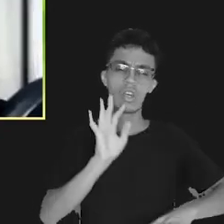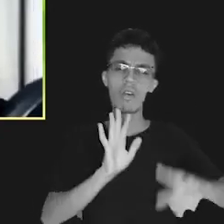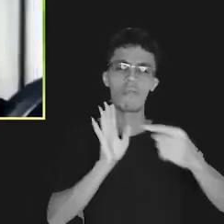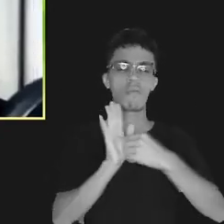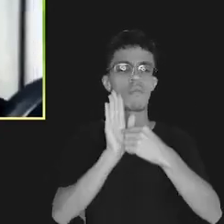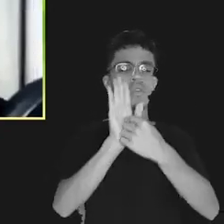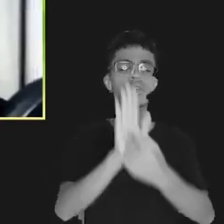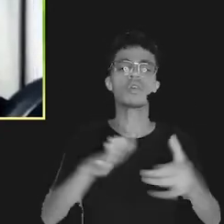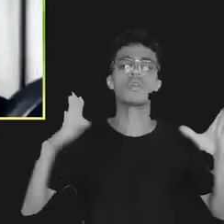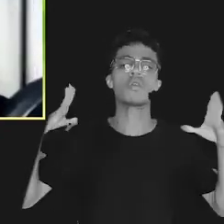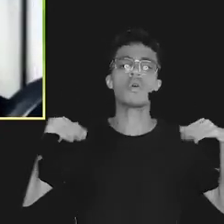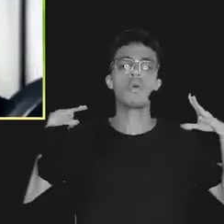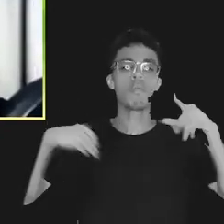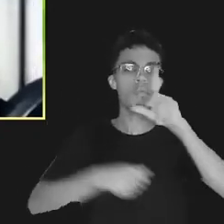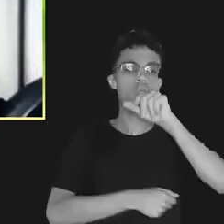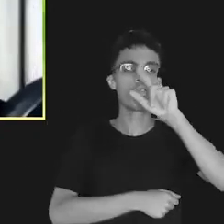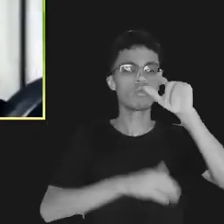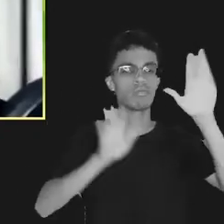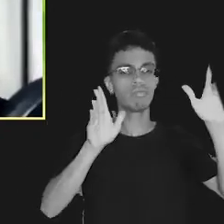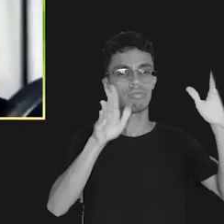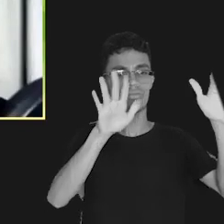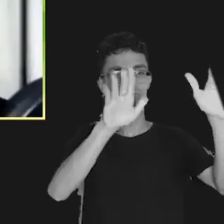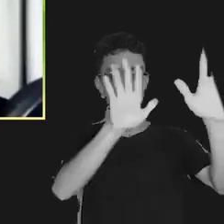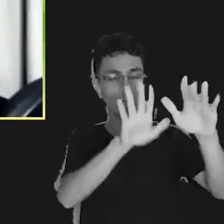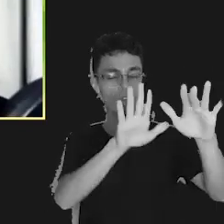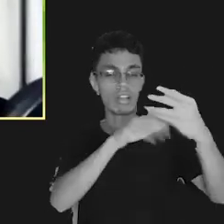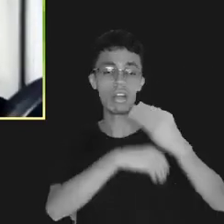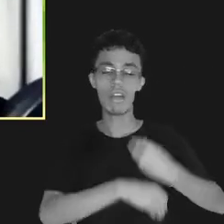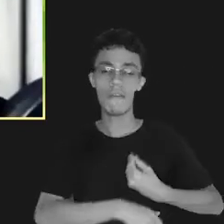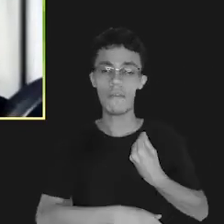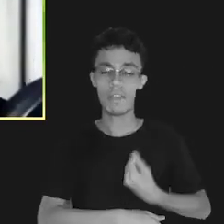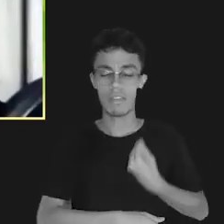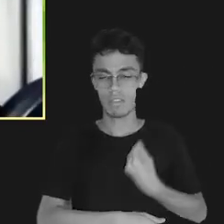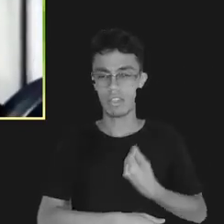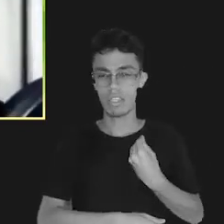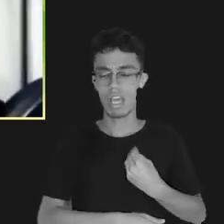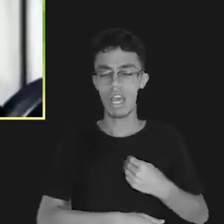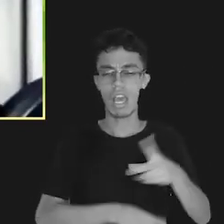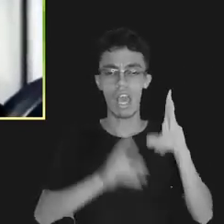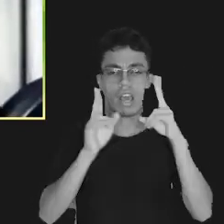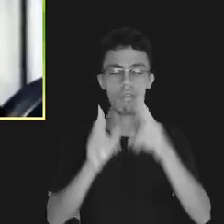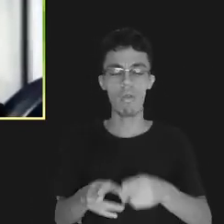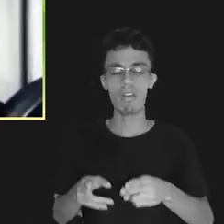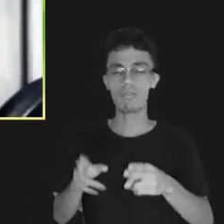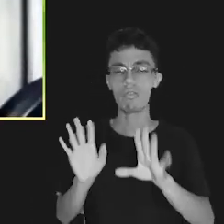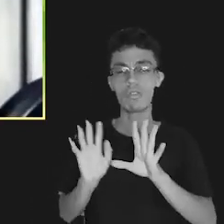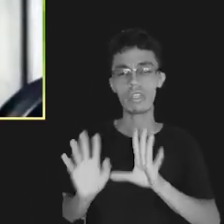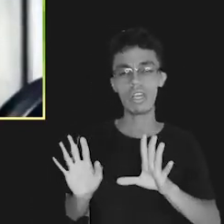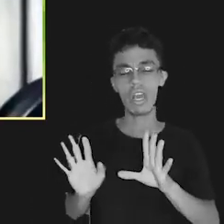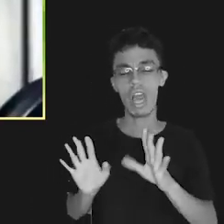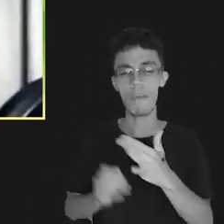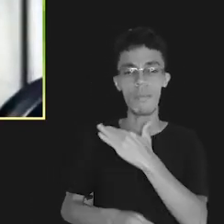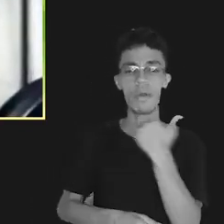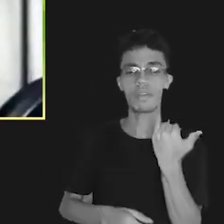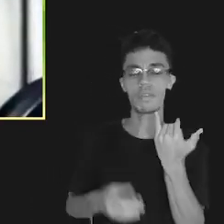que os pássaros ressuscitados têm a mesma consistência dos mortos e enterrados.